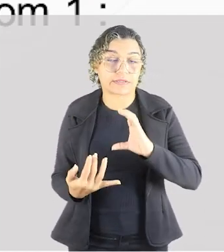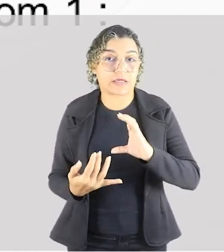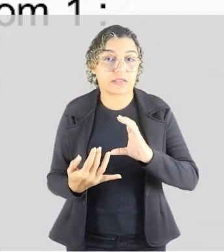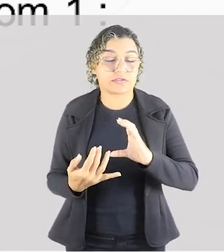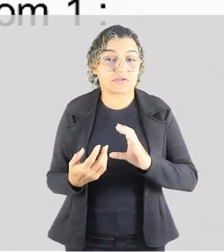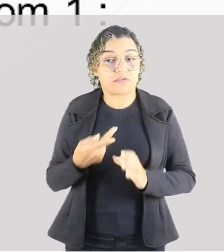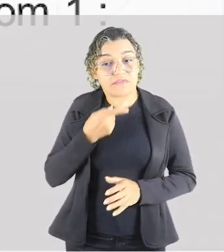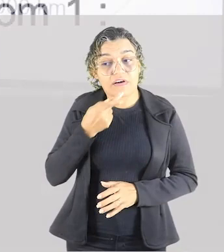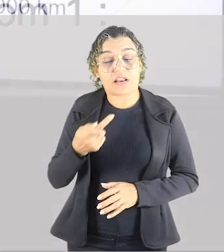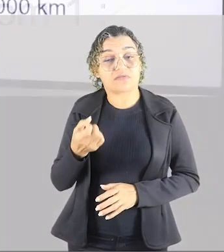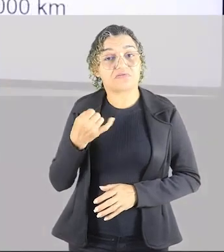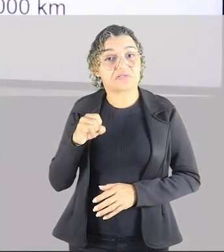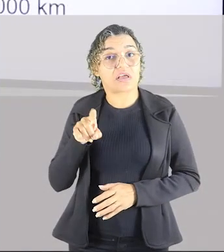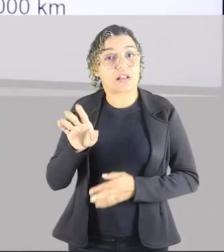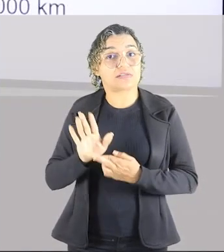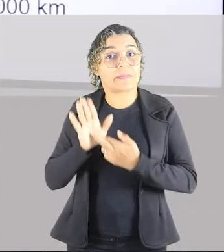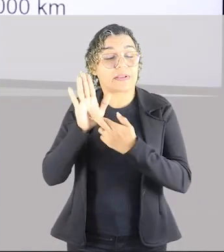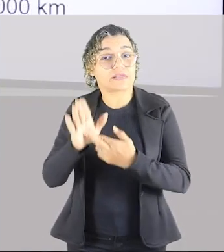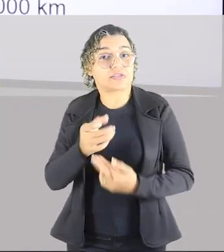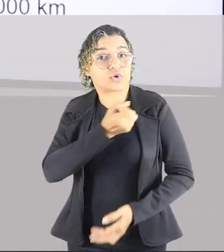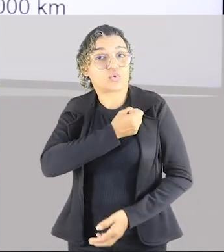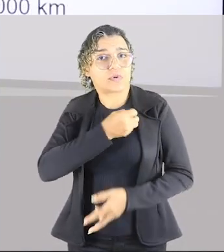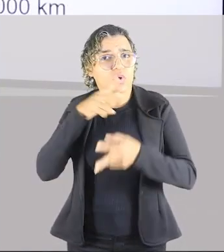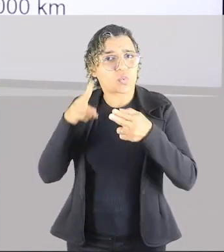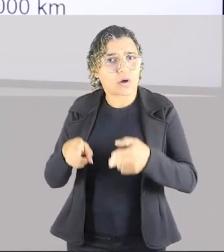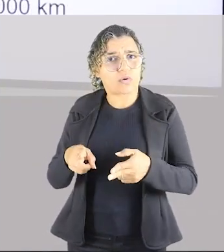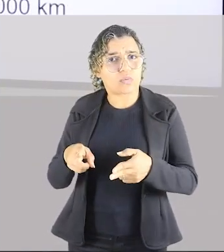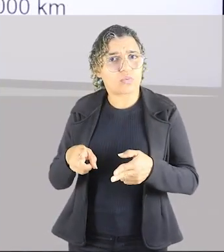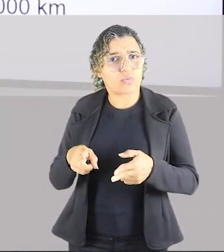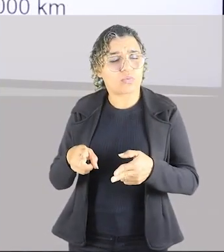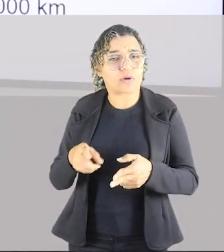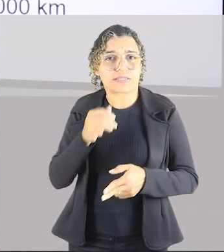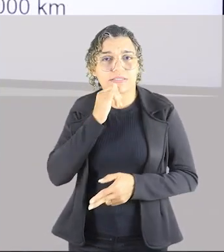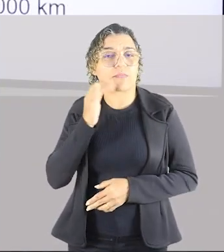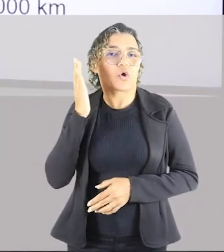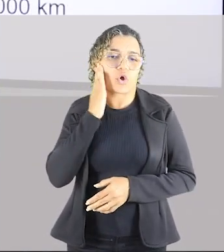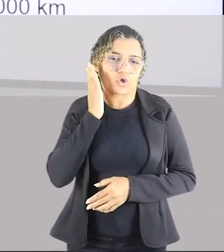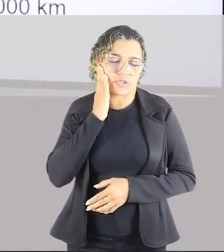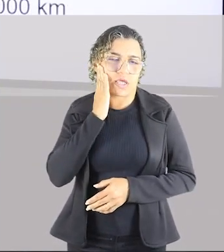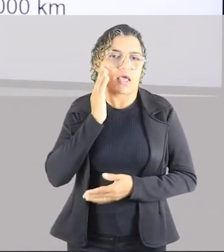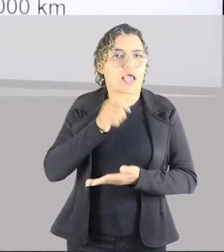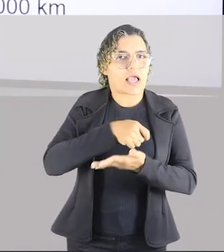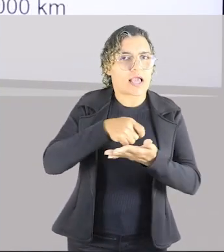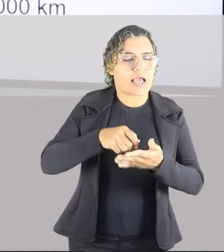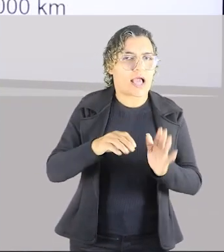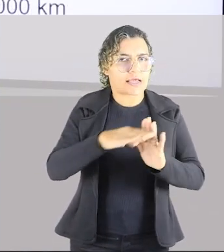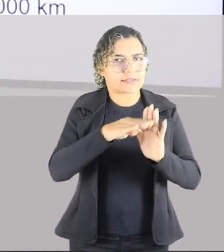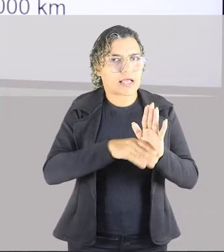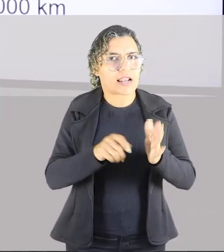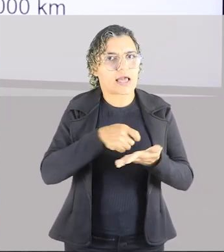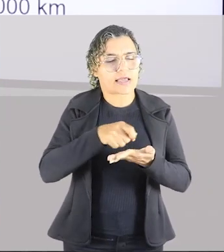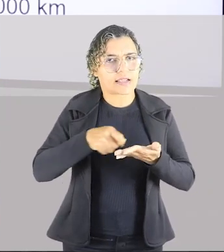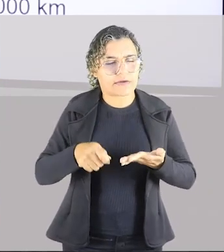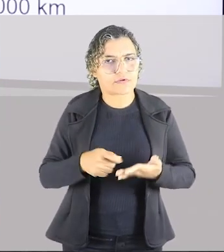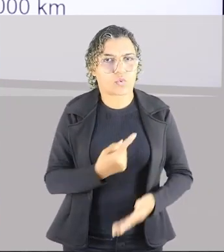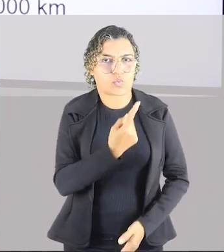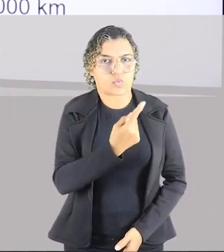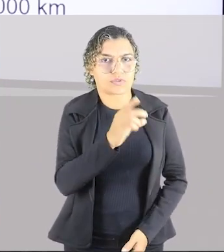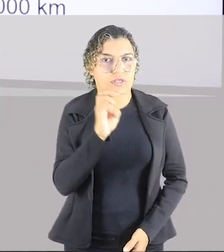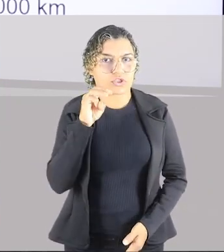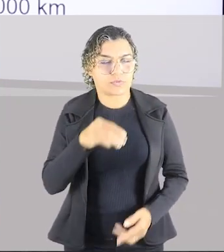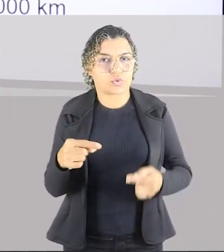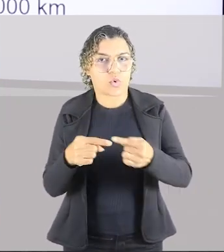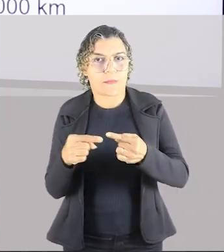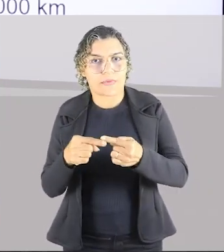prática se elas estão me representando os mesmos valores. Eu sei que a escala gráfica significa que 1 centímetro equivale a 50